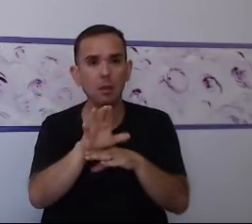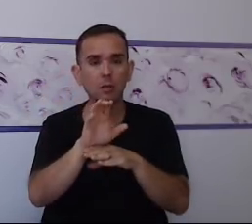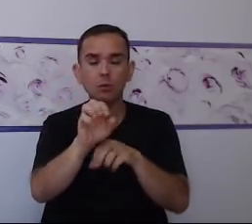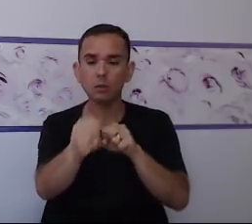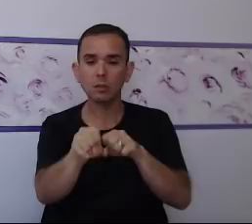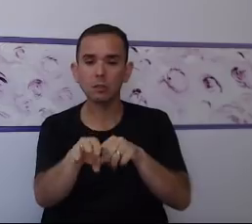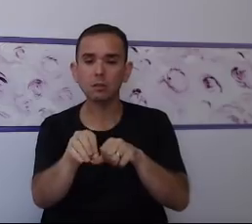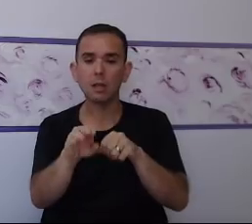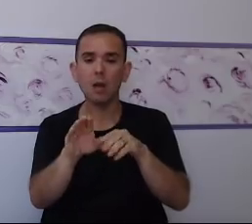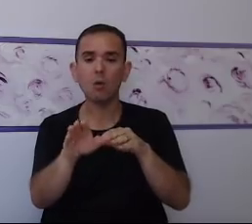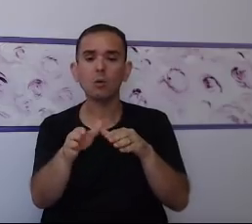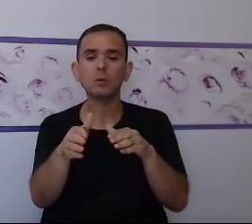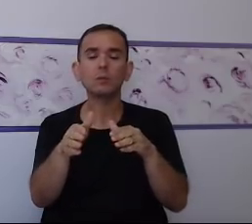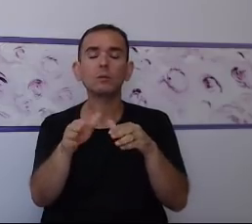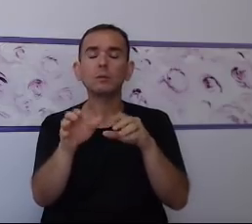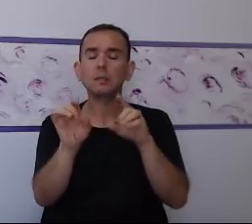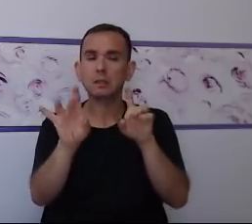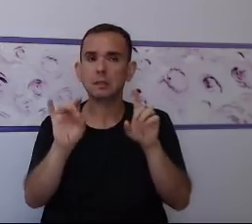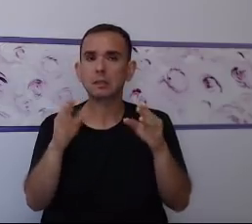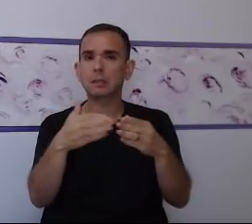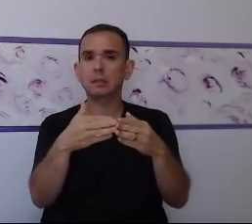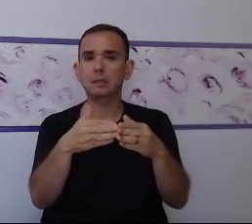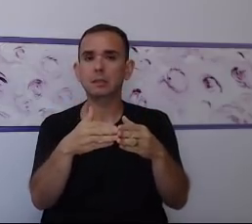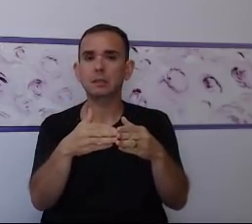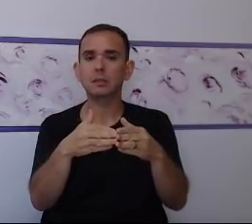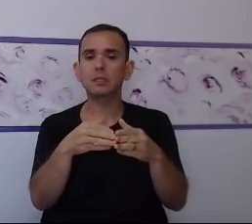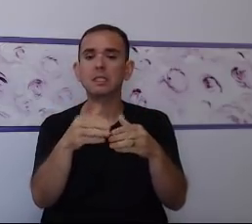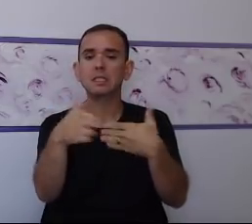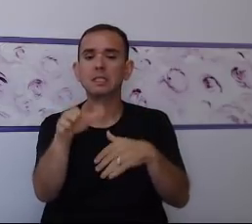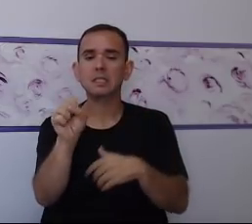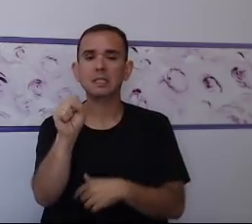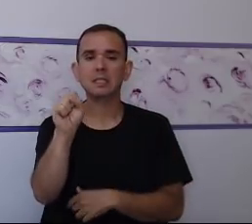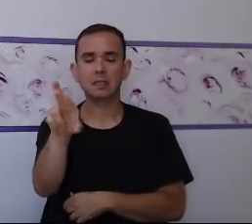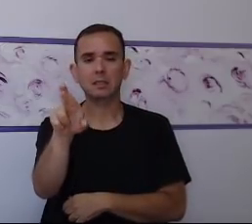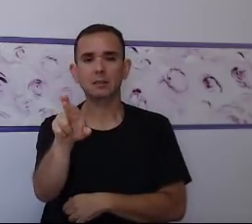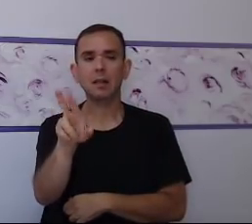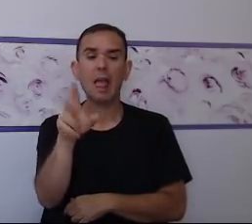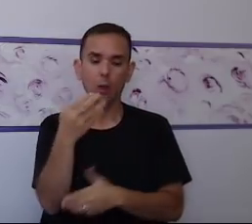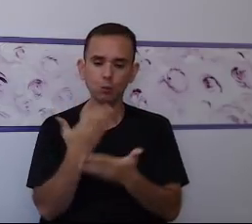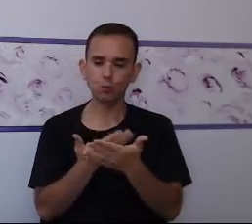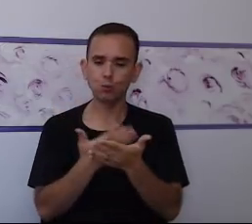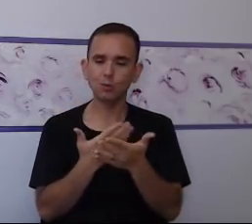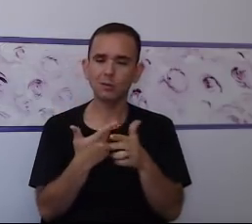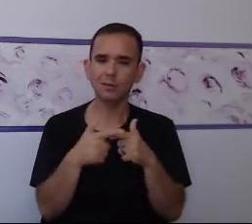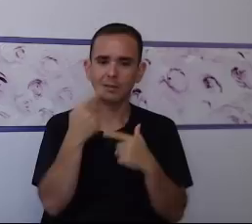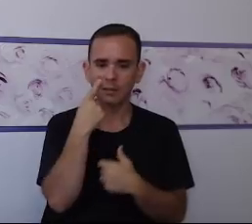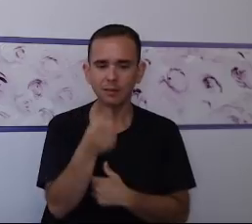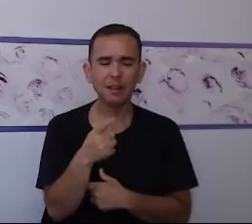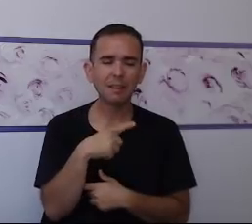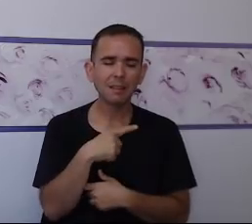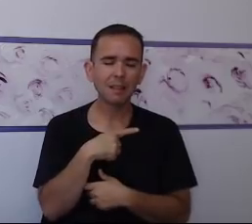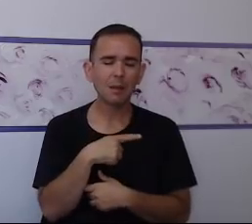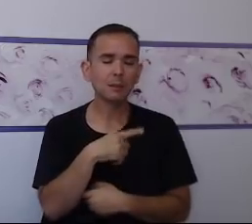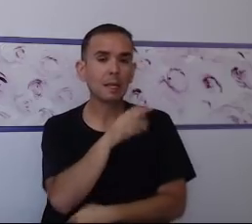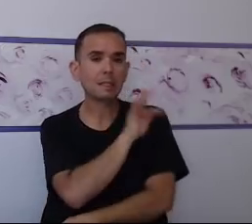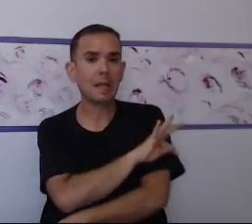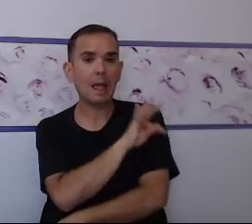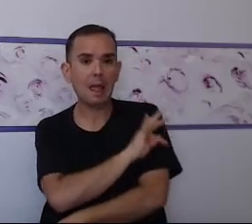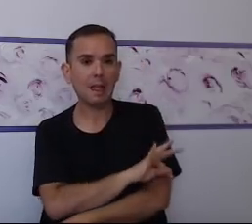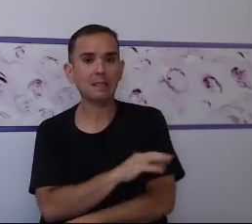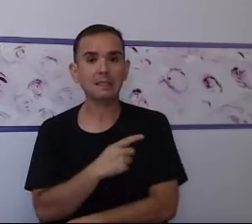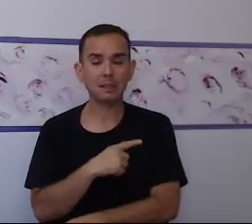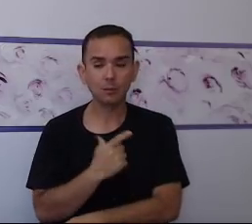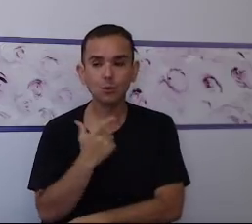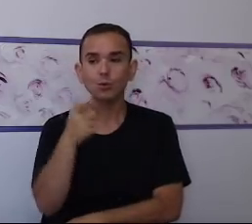salas de recursos, então a gente tem o estudo de caso, onde tem o atendimento, então nós temos as técnicas, temos